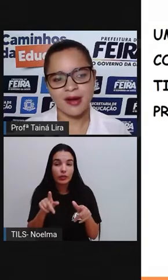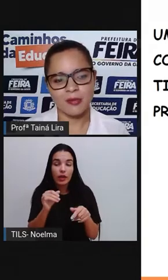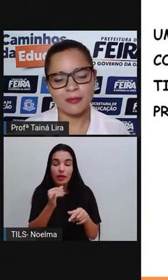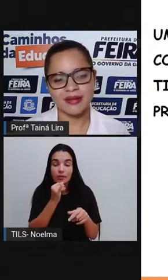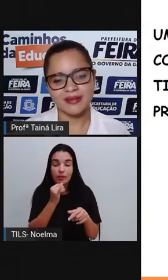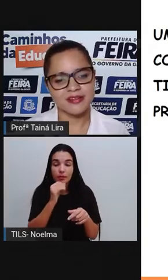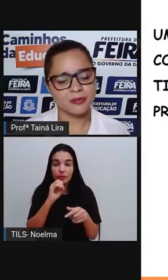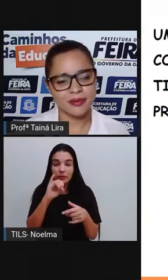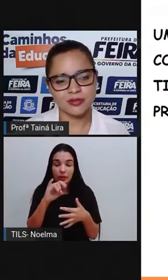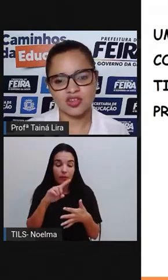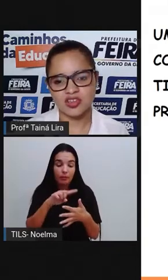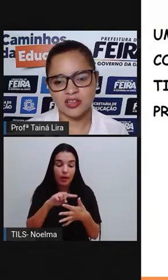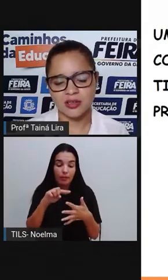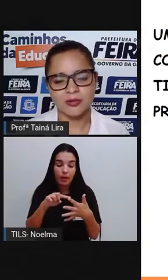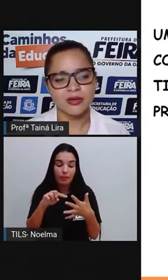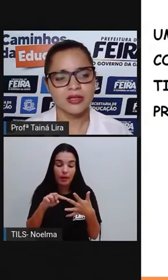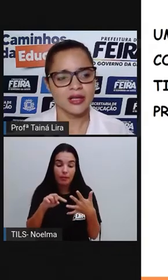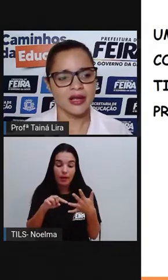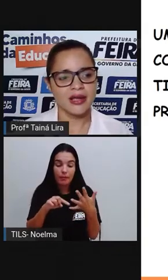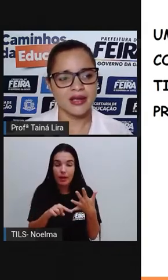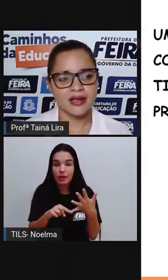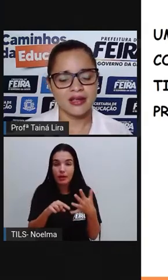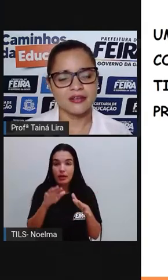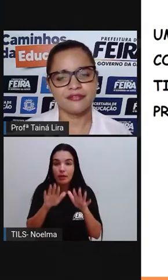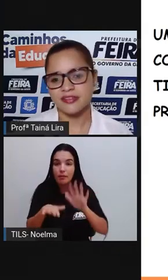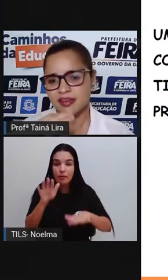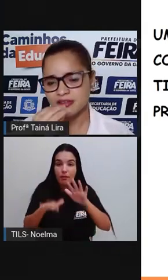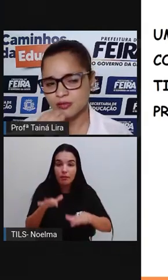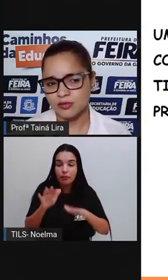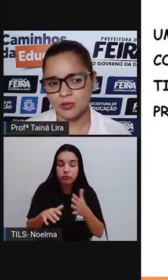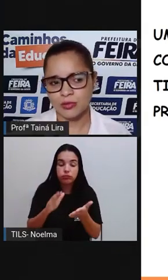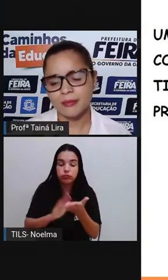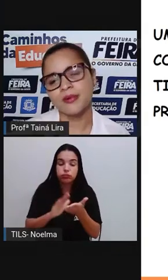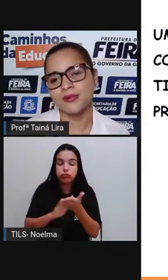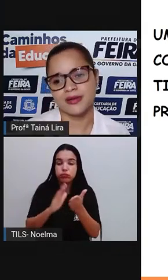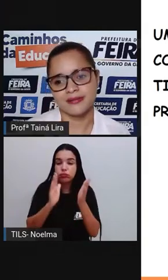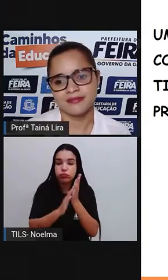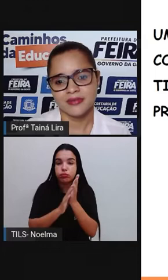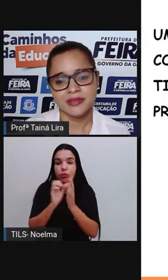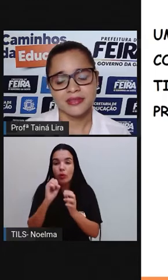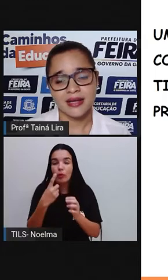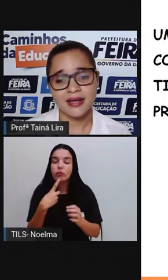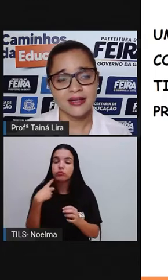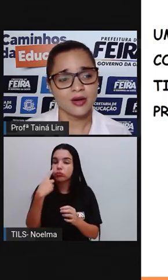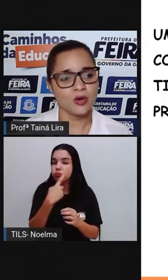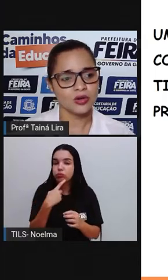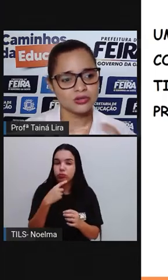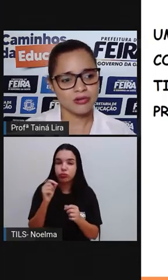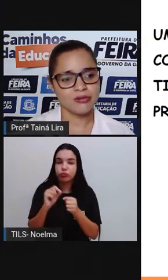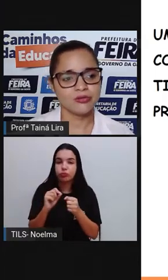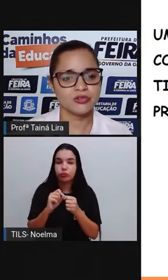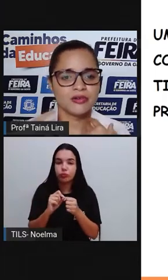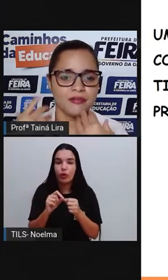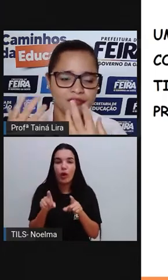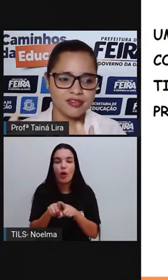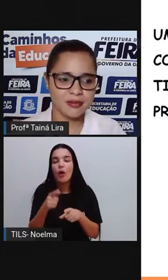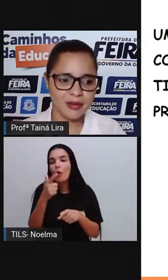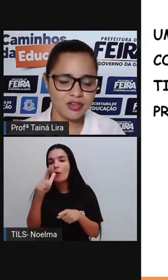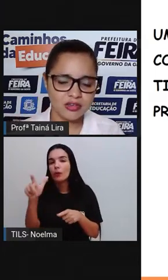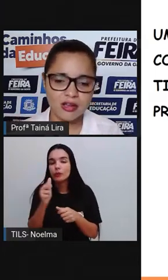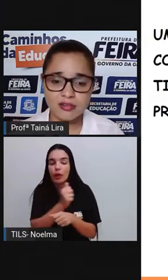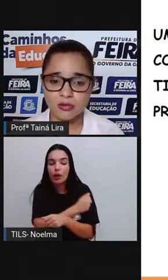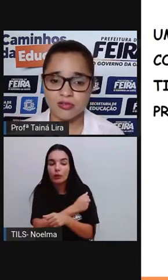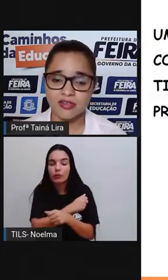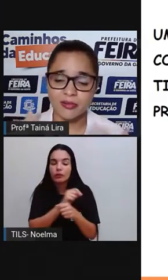batesse palma, batesse o pé no chão e fizesse um som com a boca, tá? Outro aluno já vai fazer